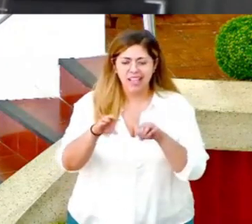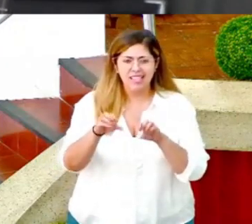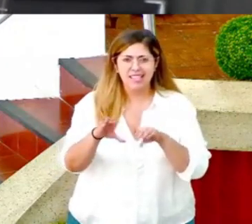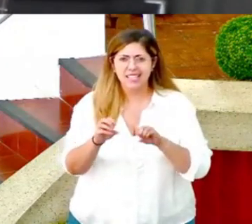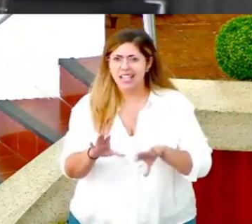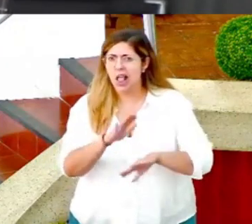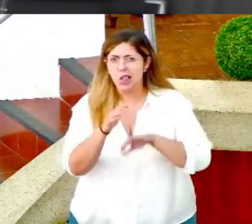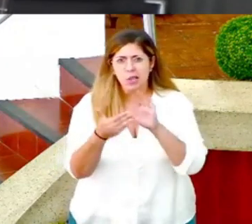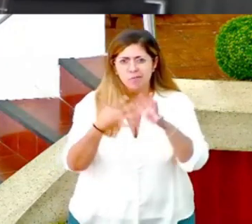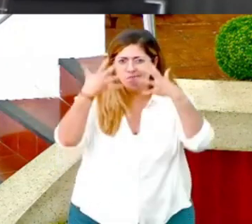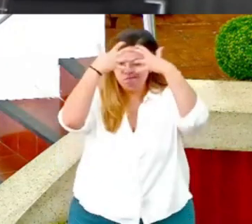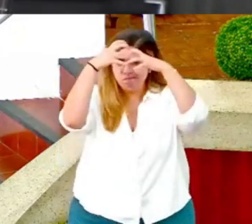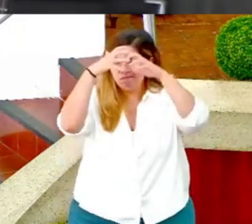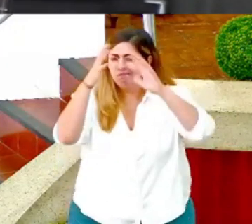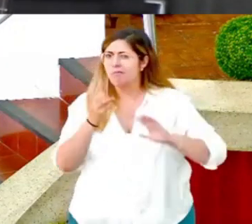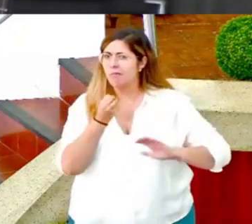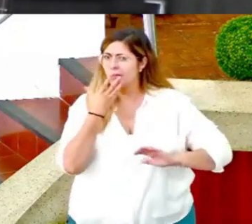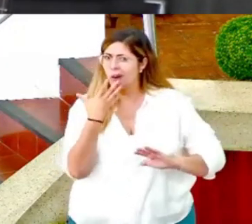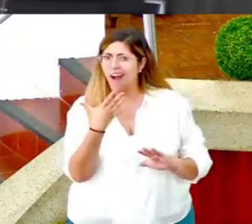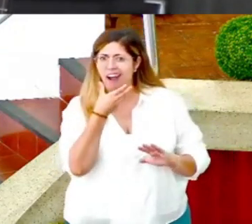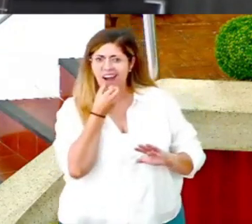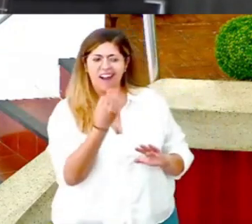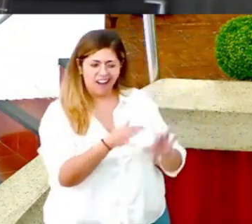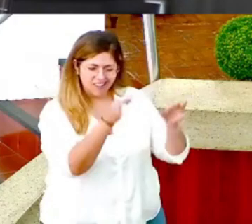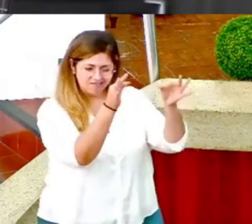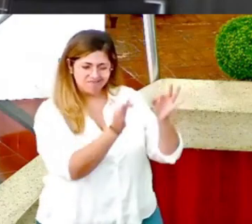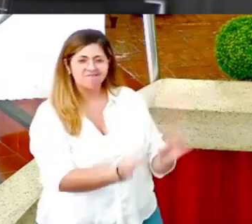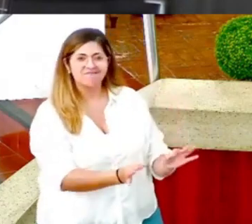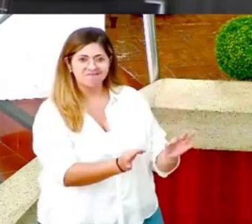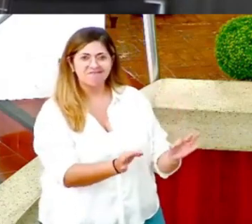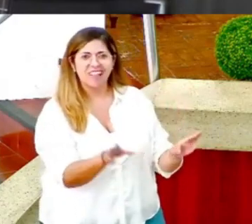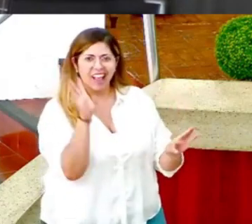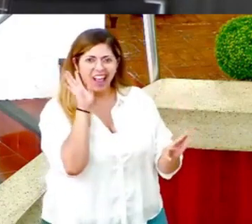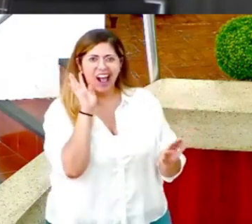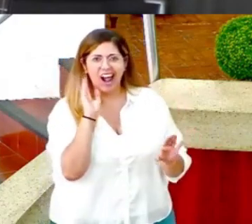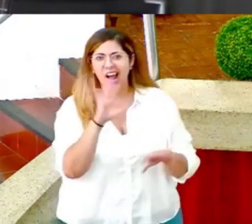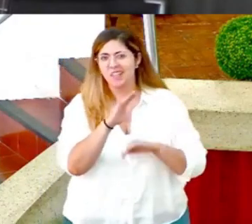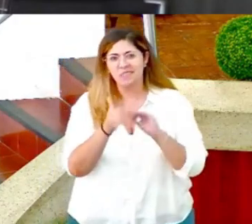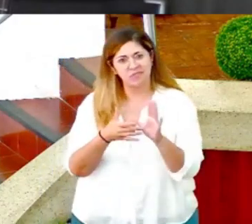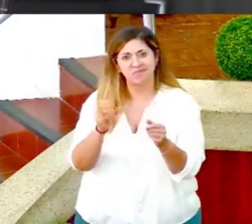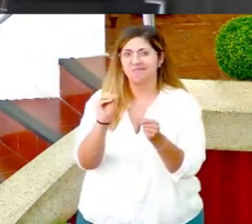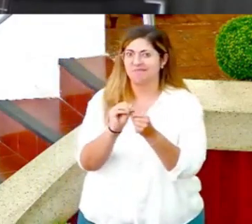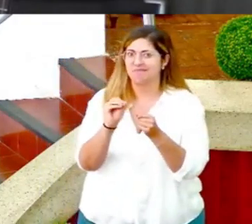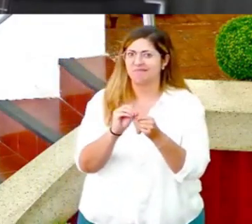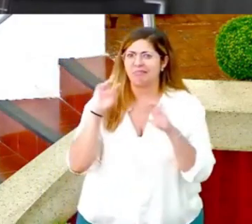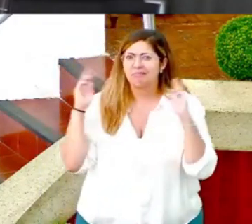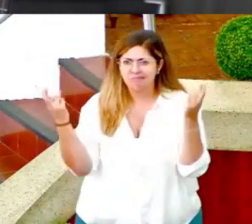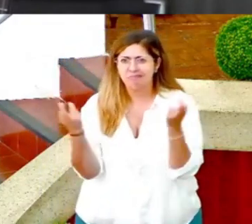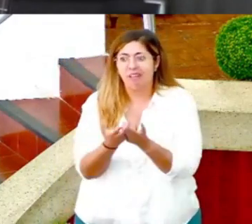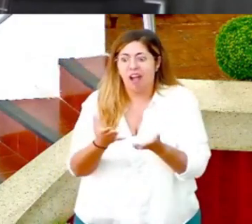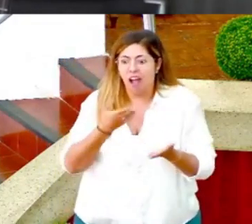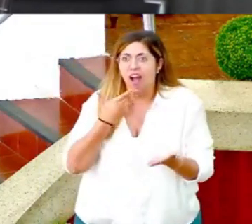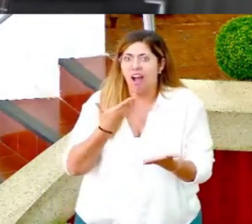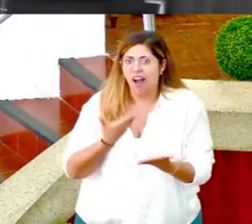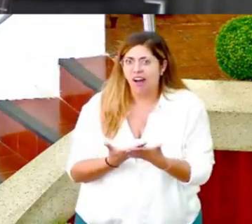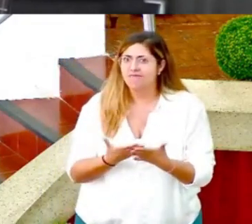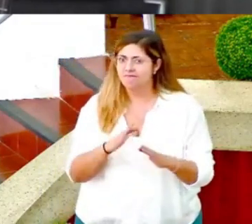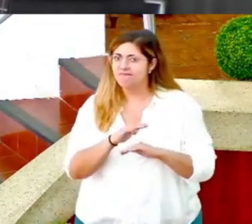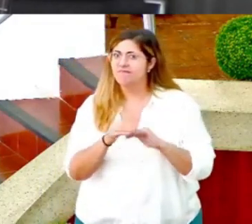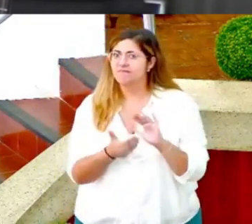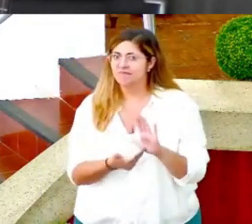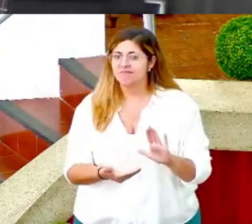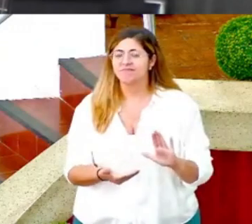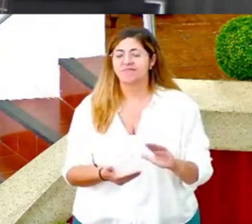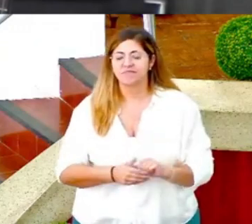homem admirável. As instruções admiráveis, ele admirável, seu reinado admirável, deixando